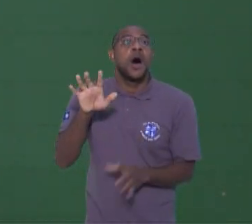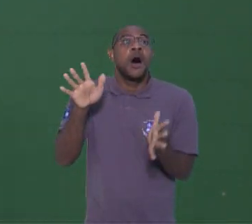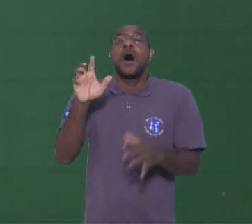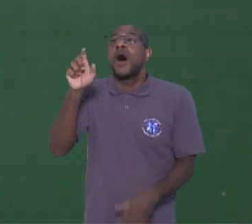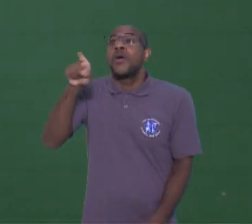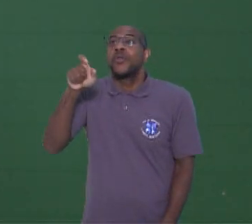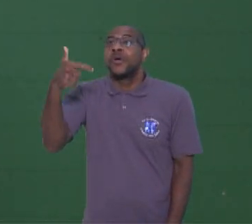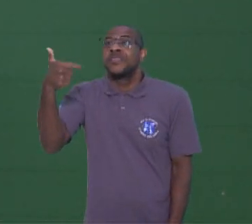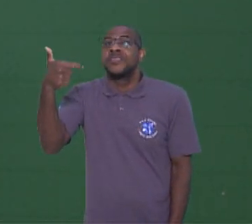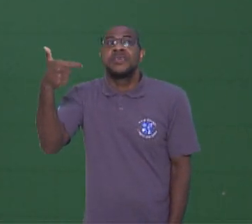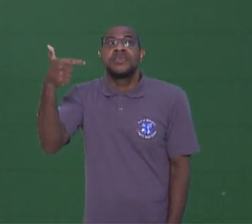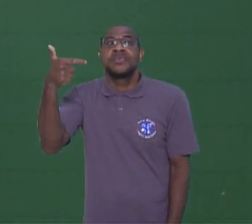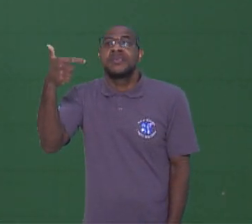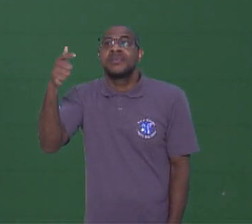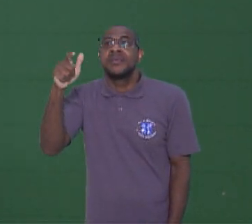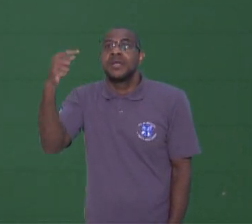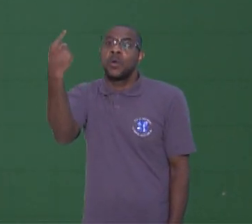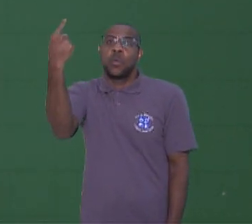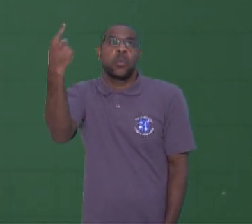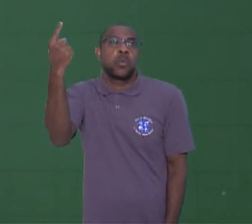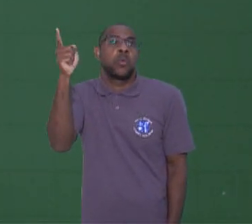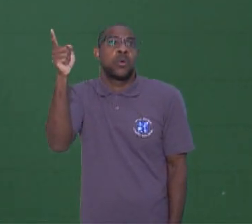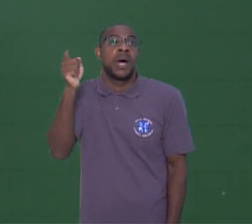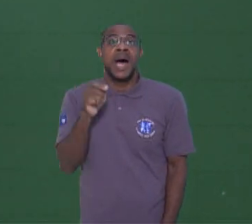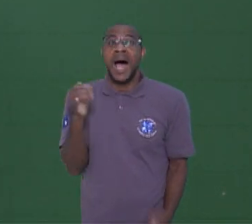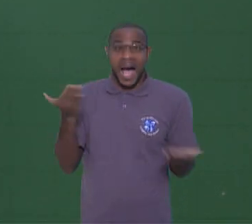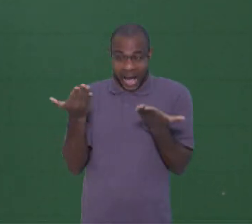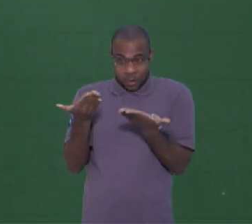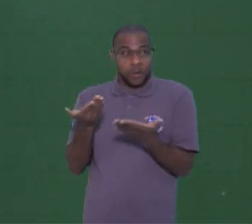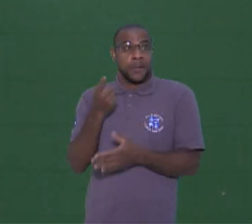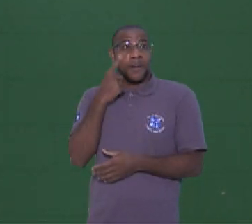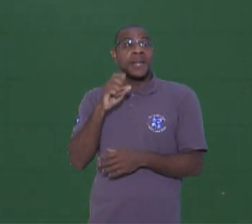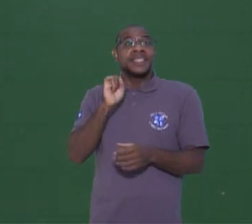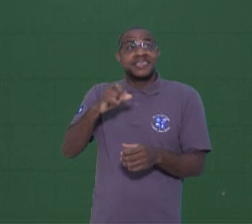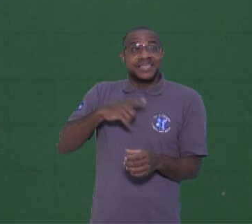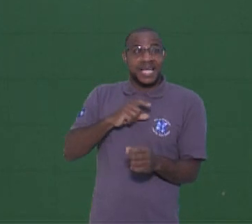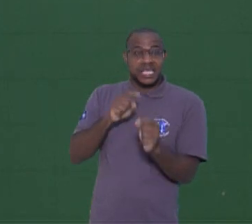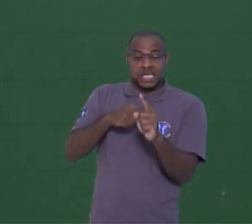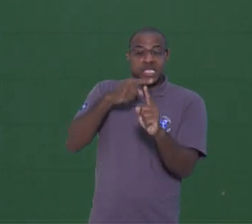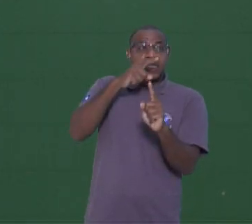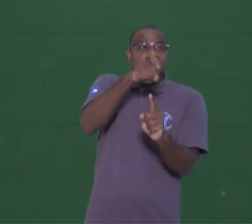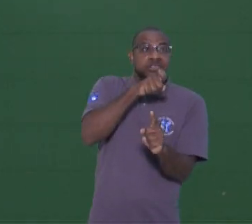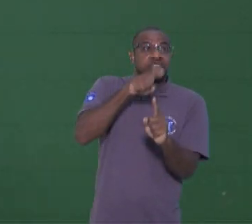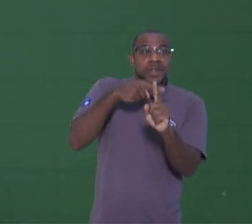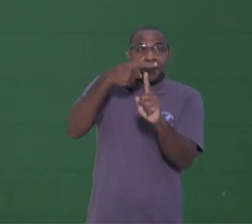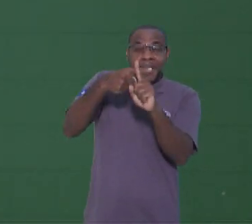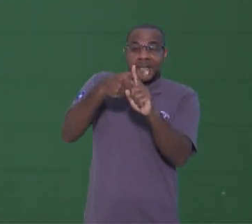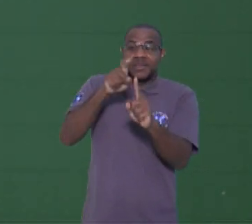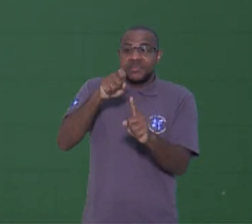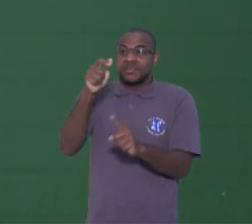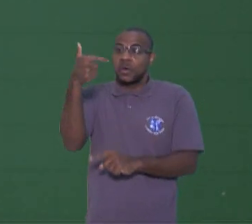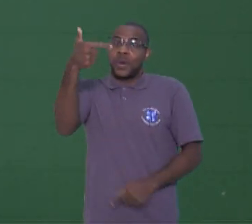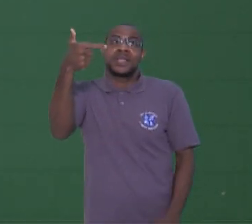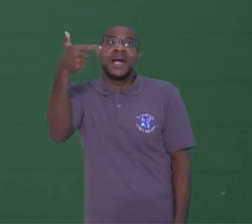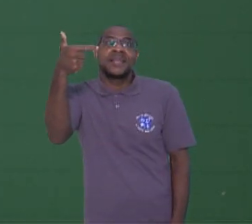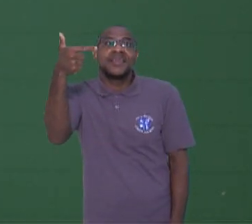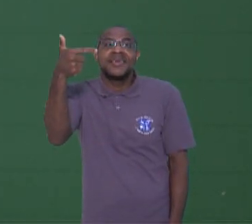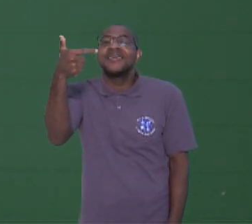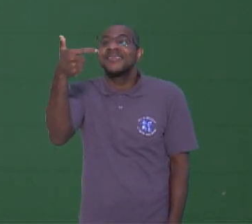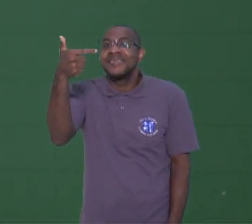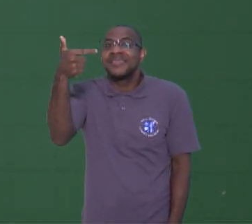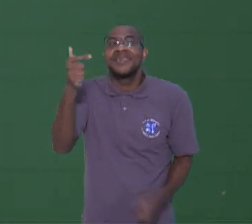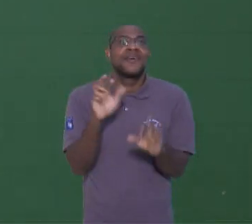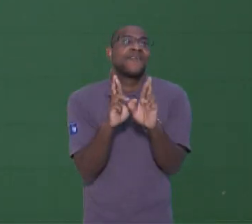elevado a 1. Agora veja, se eu tenho x mais x ao quadrado, eu não